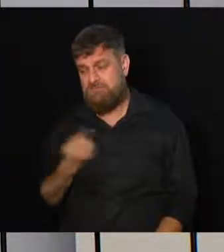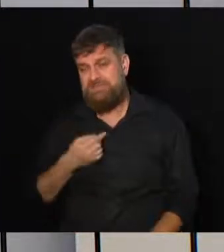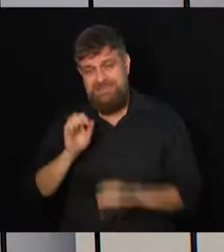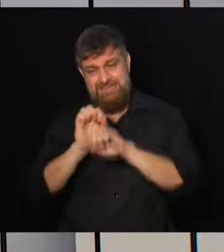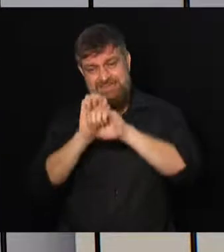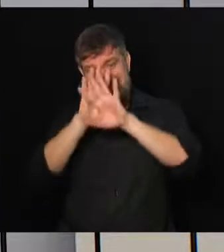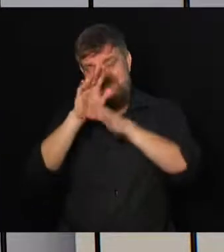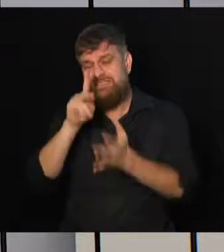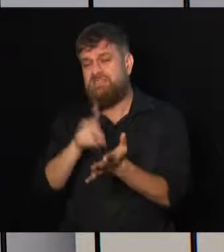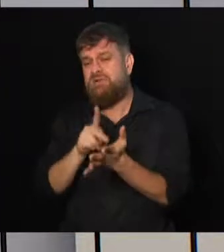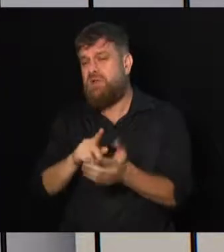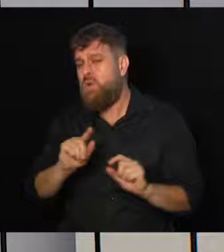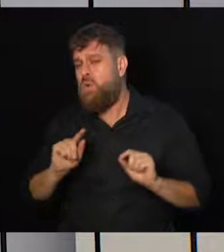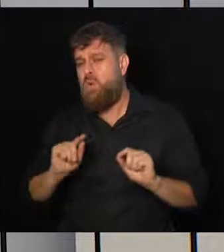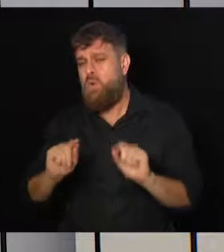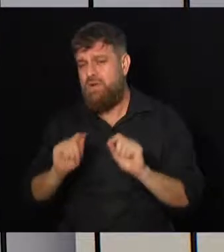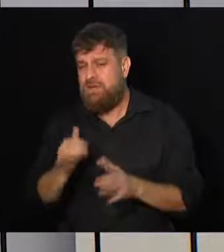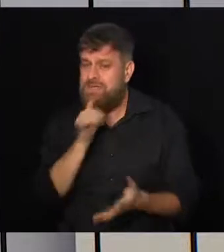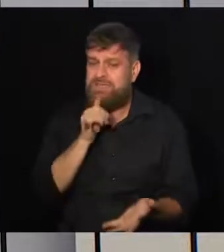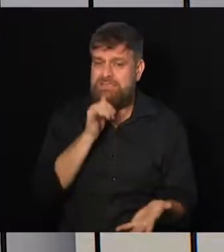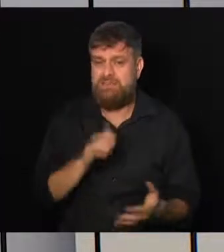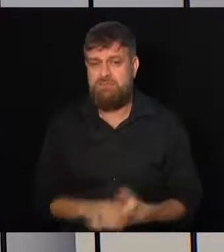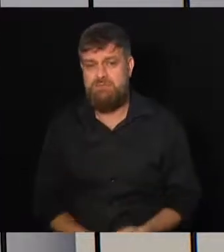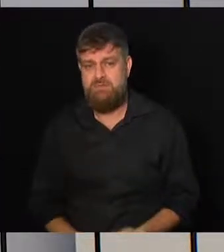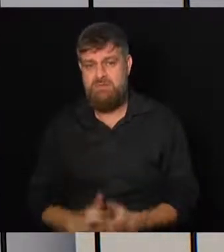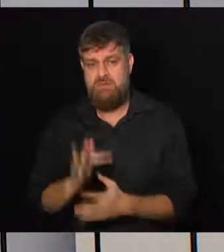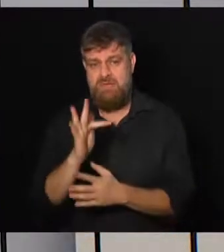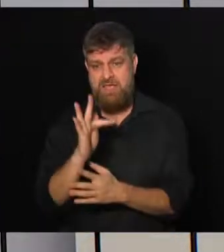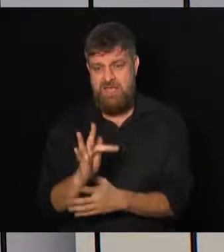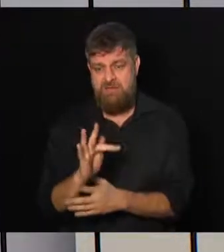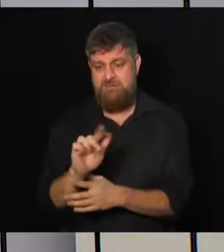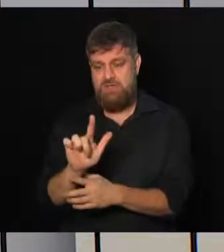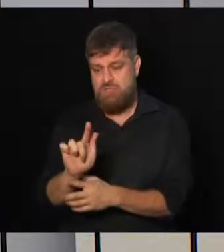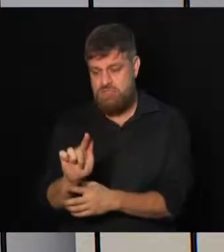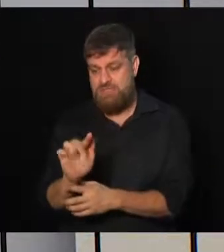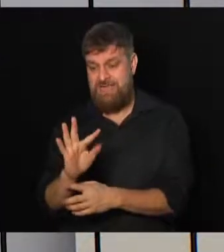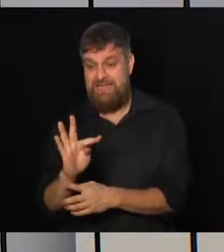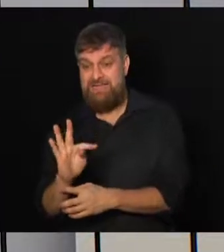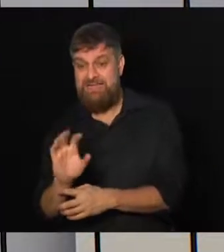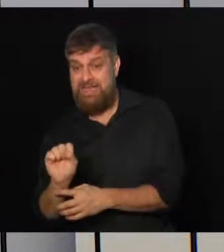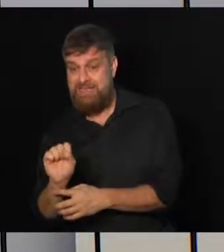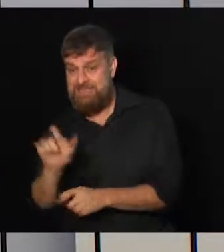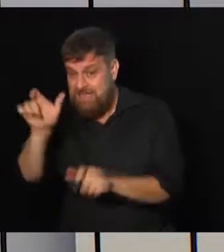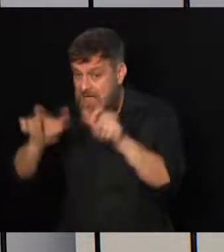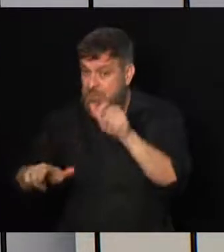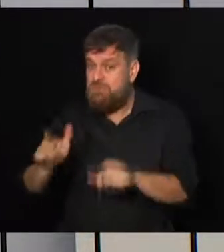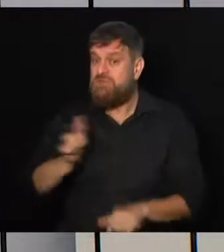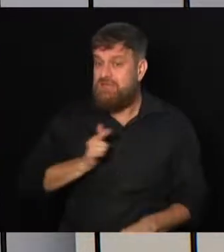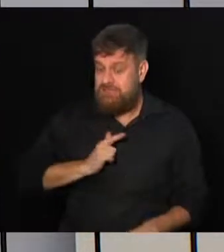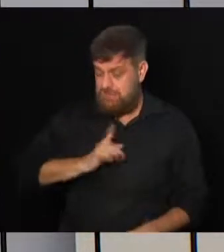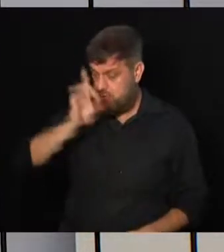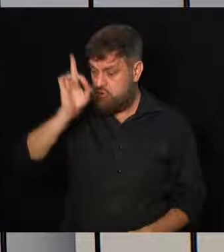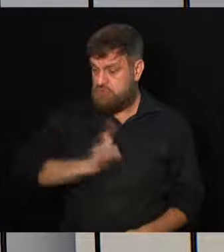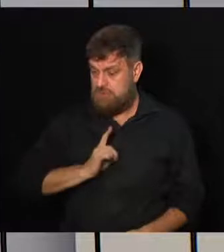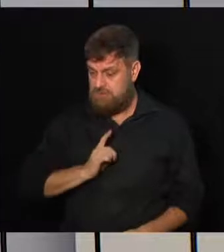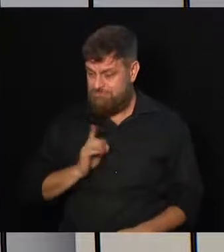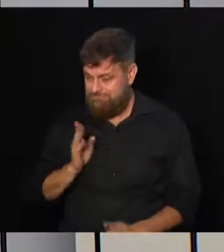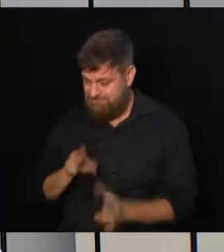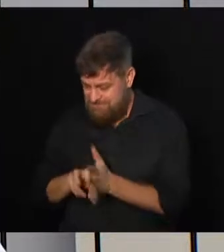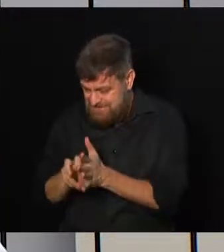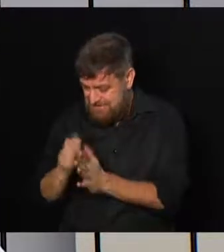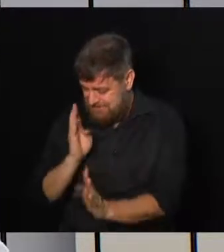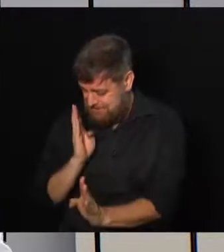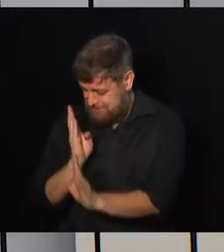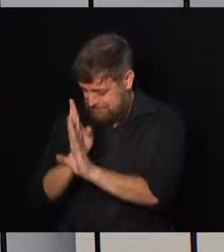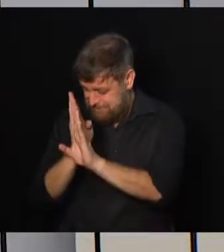de fato sobre, por exemplo, o FGTS, que as pessoas têm direito totalmente. Assim que a pessoa for diagnosticada, ela tem